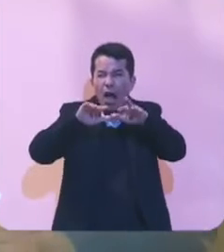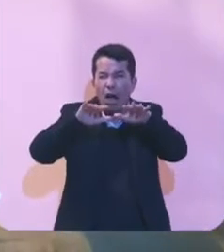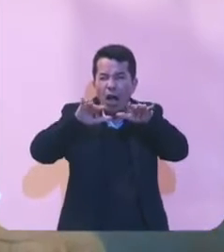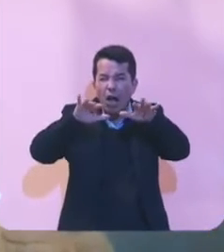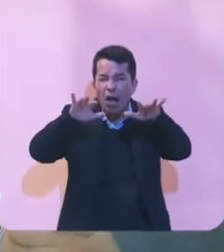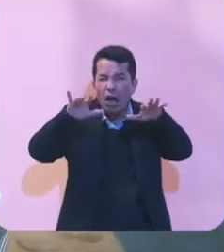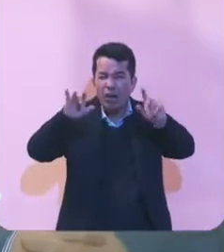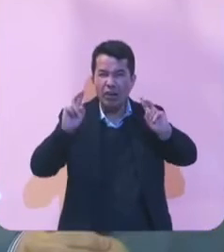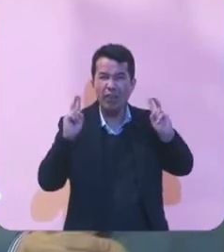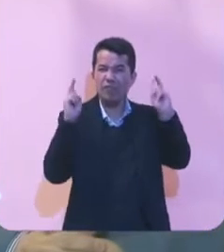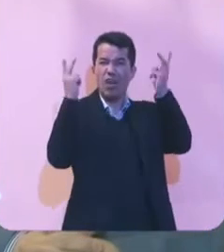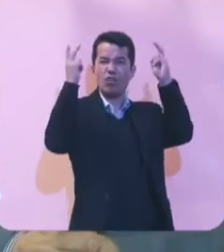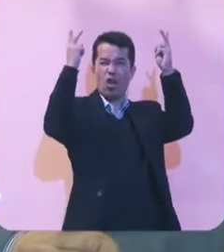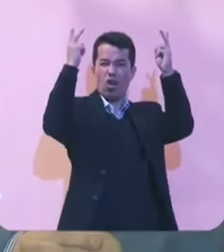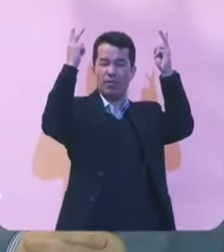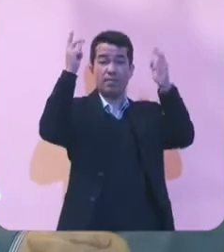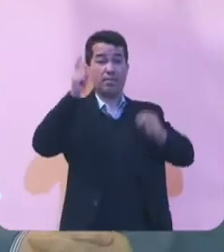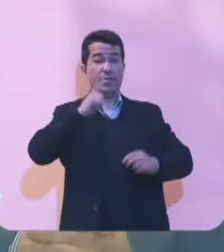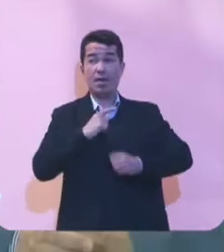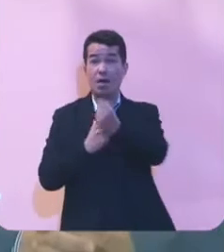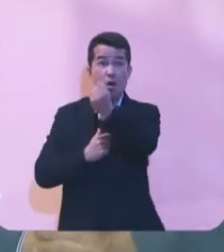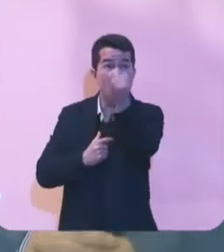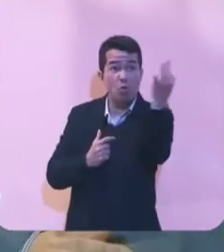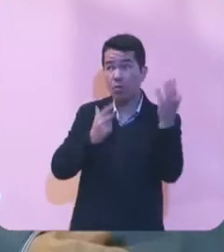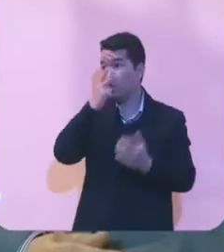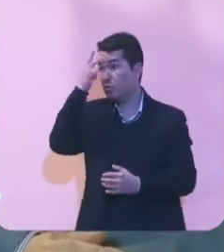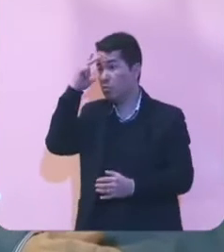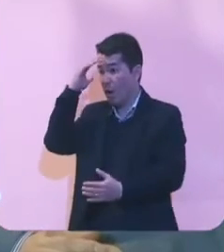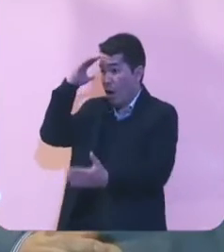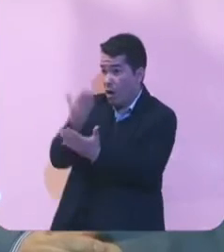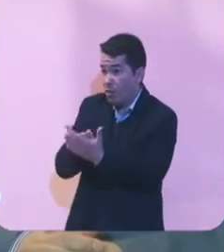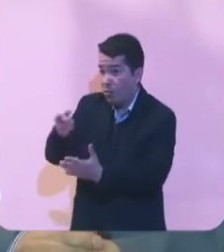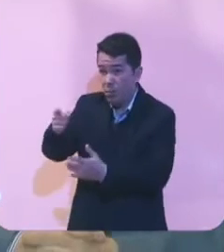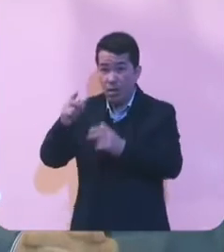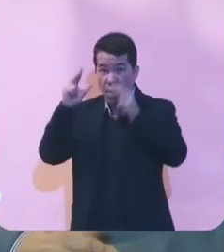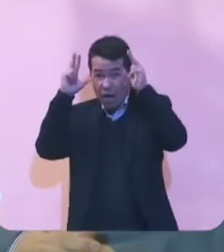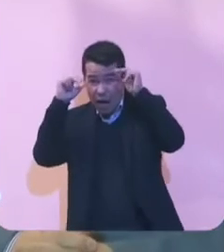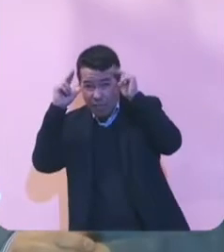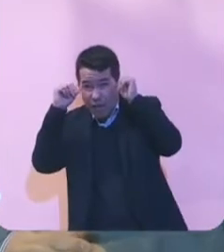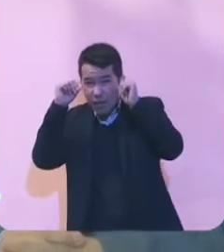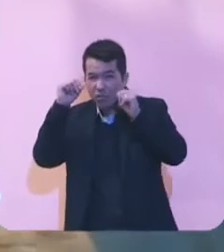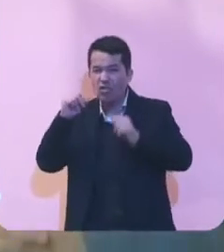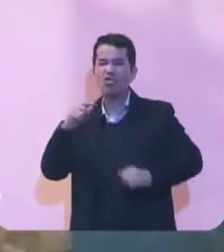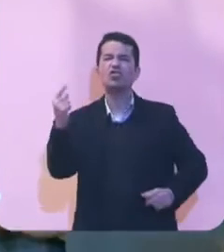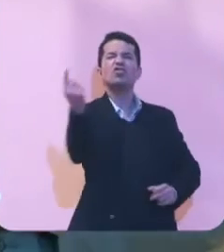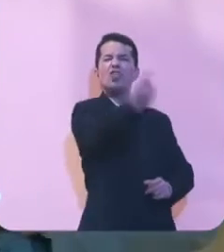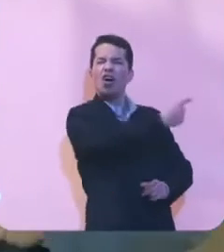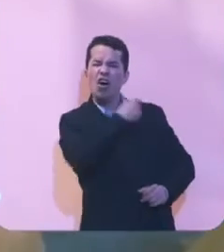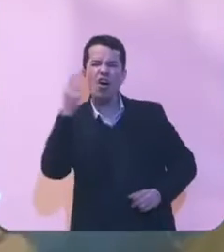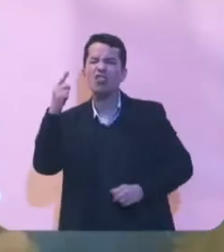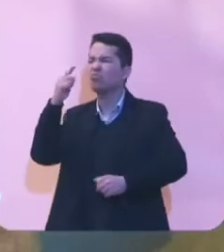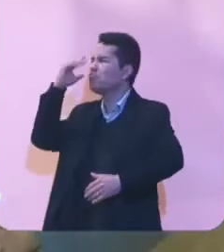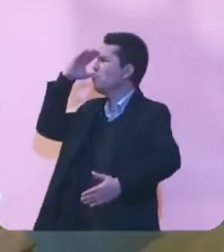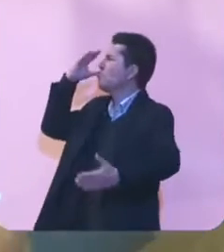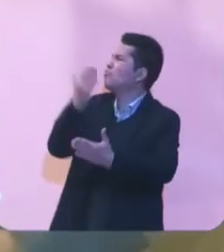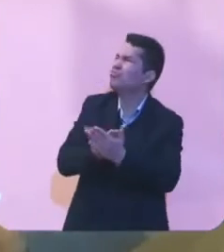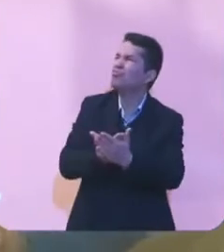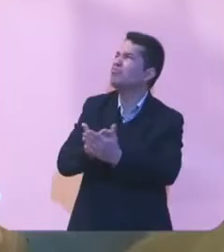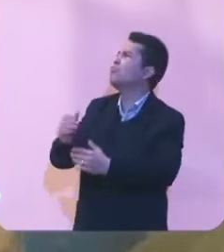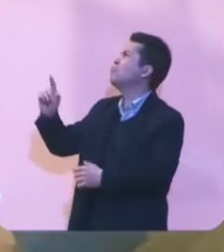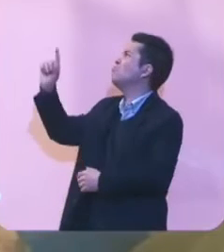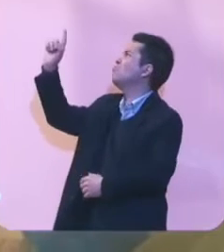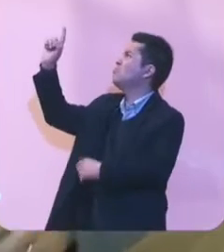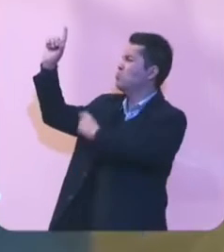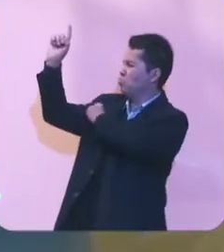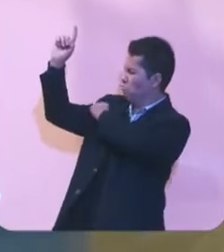Alguns confiam nos seus carros de guerra e outros nos seus cavalos, mas nós confiamos no poder do